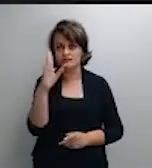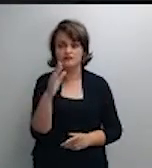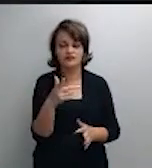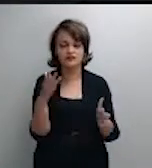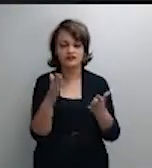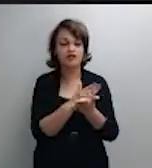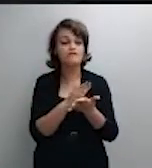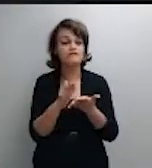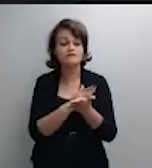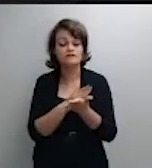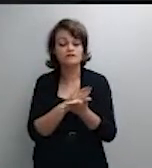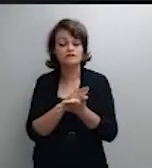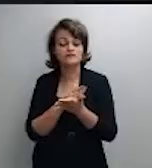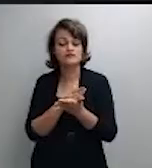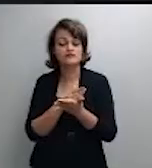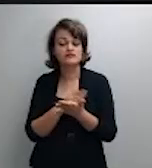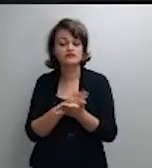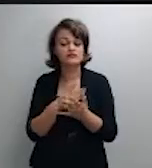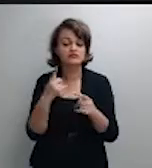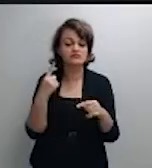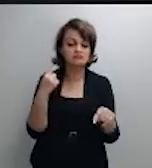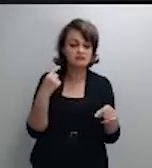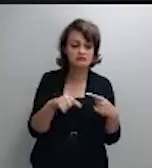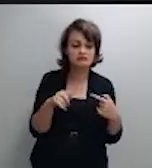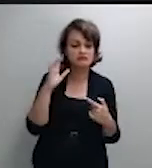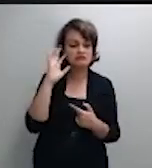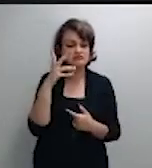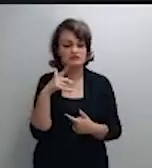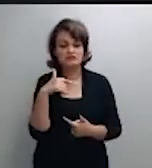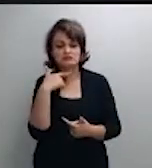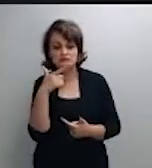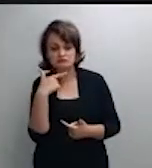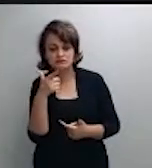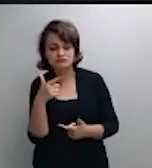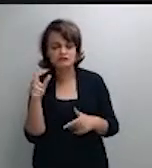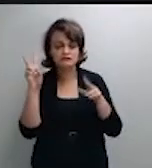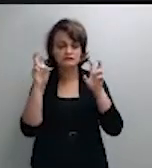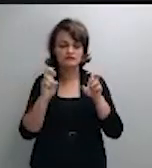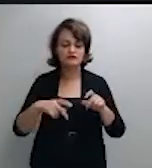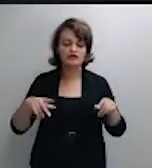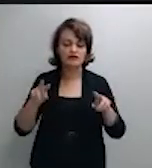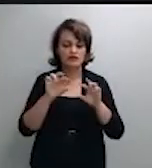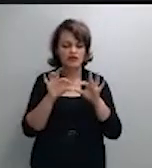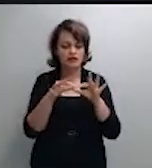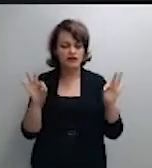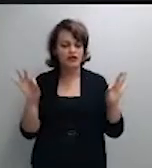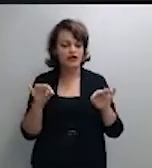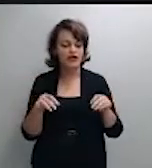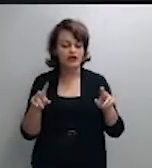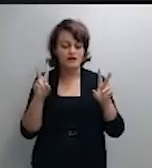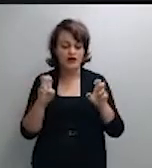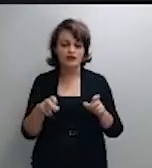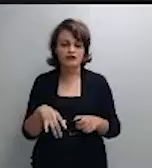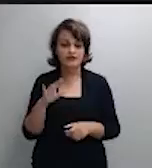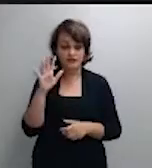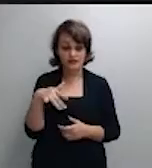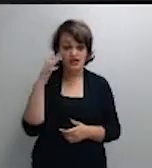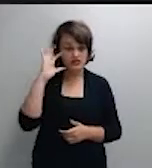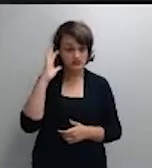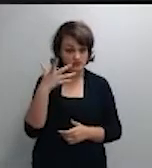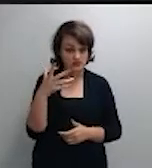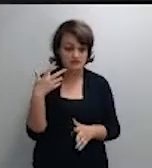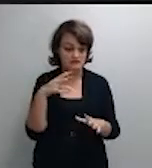improcedência ou sentença sem resolução de mérito. Então, nos casos de uma decisão sem resolução de